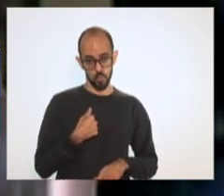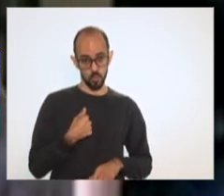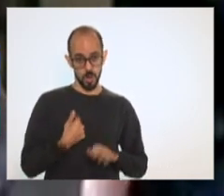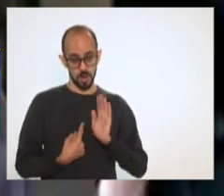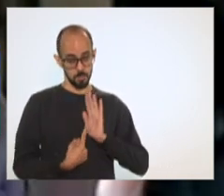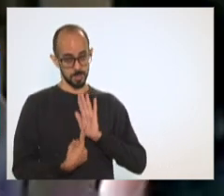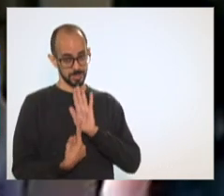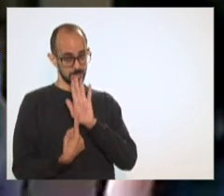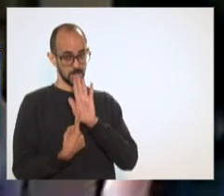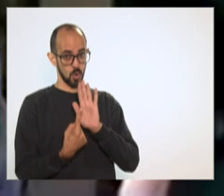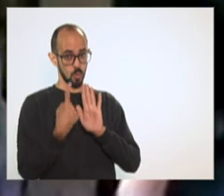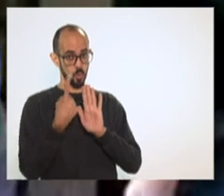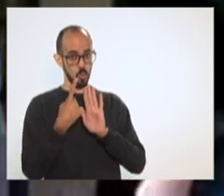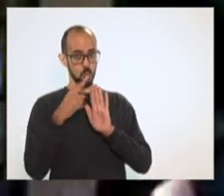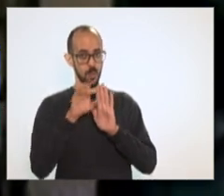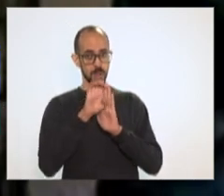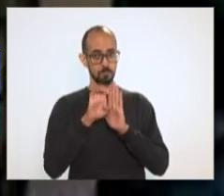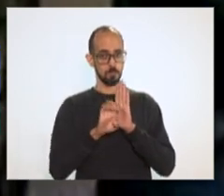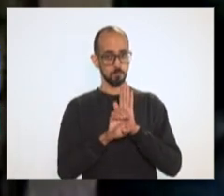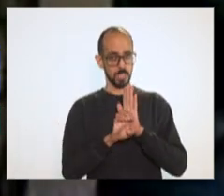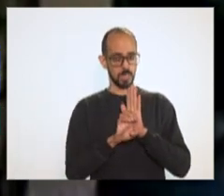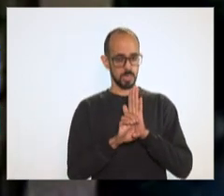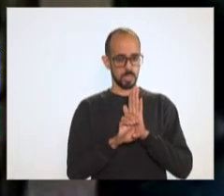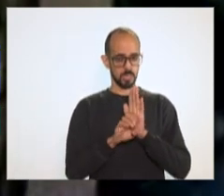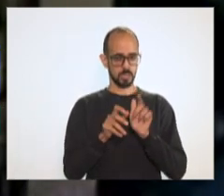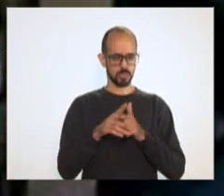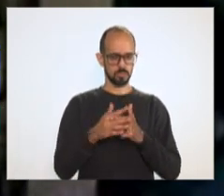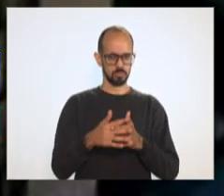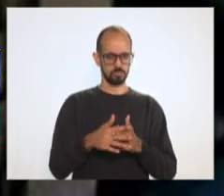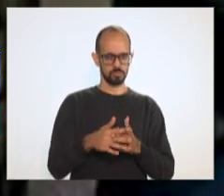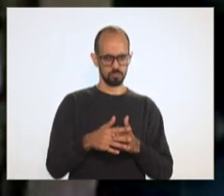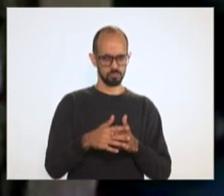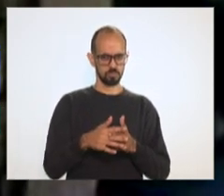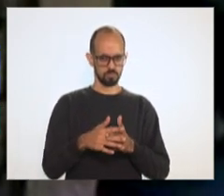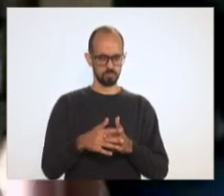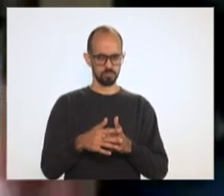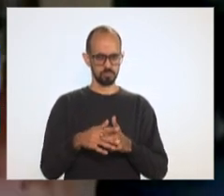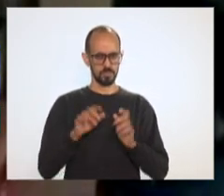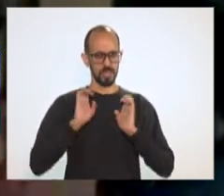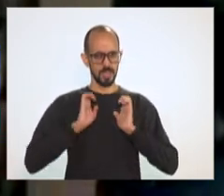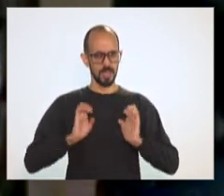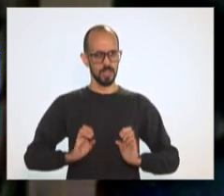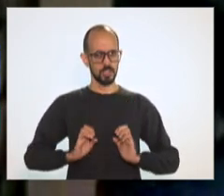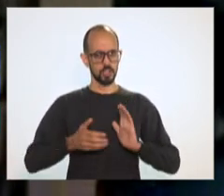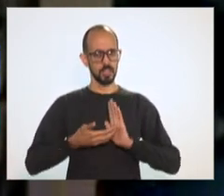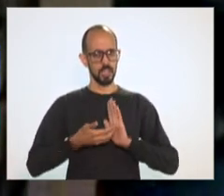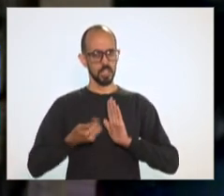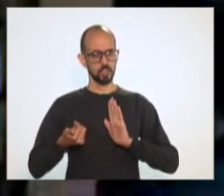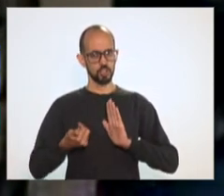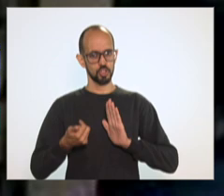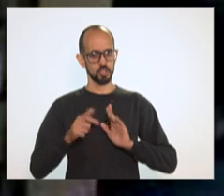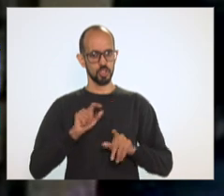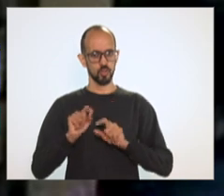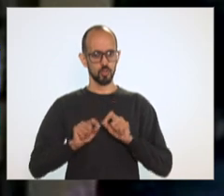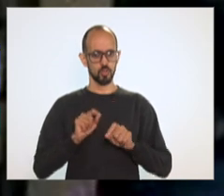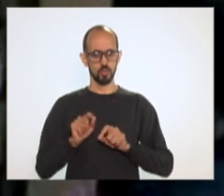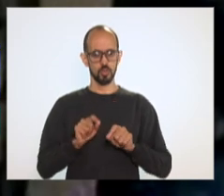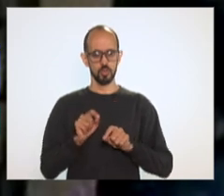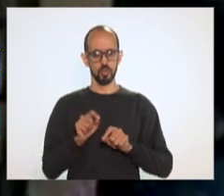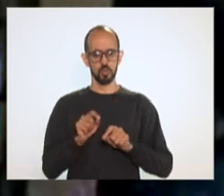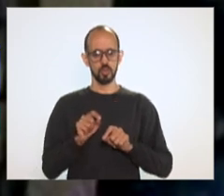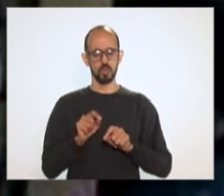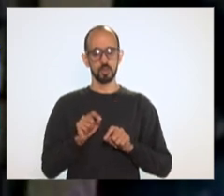emenda emenda esta que retira o